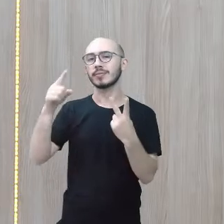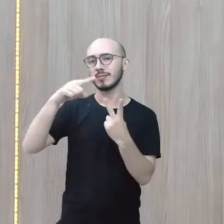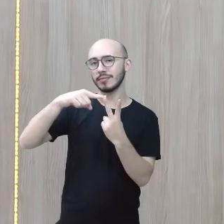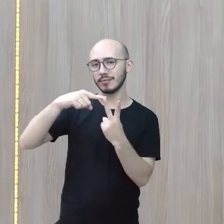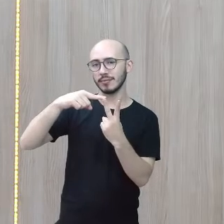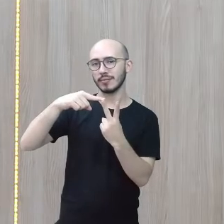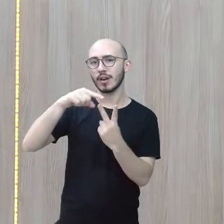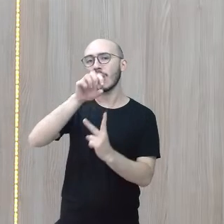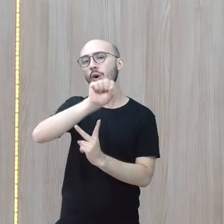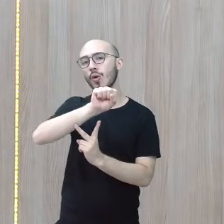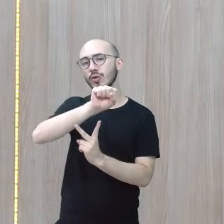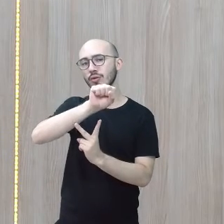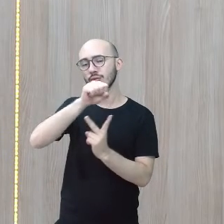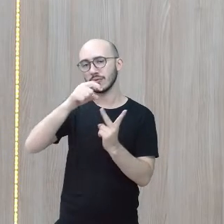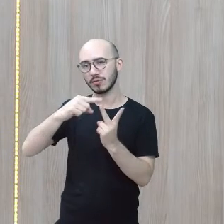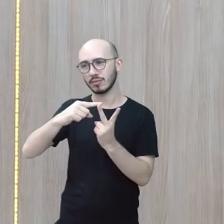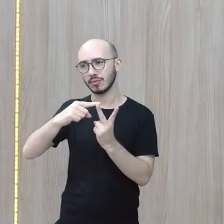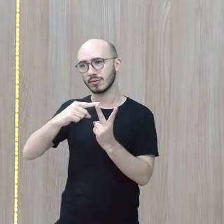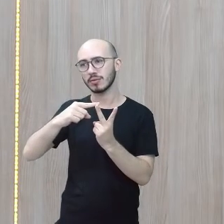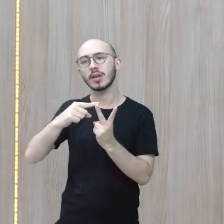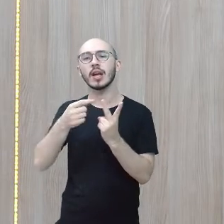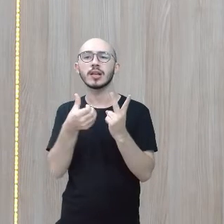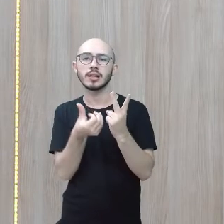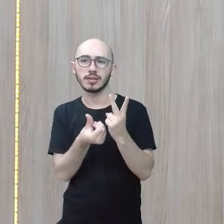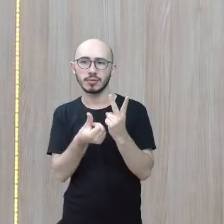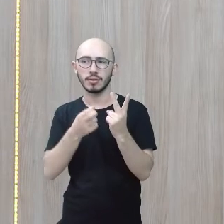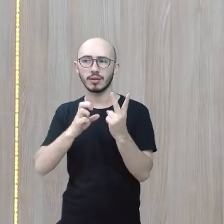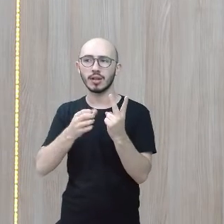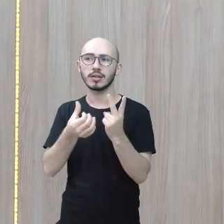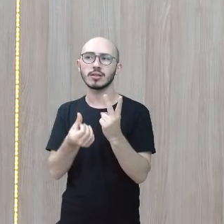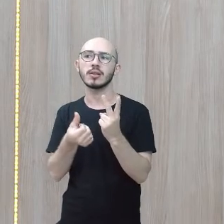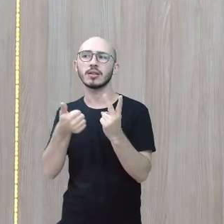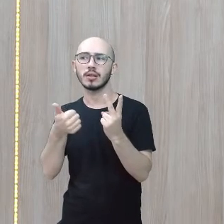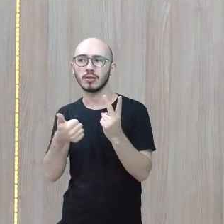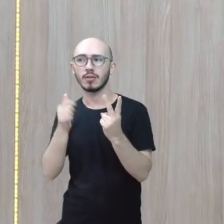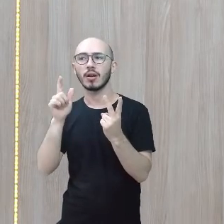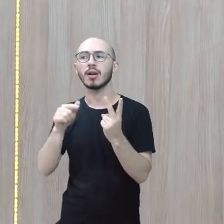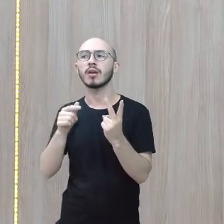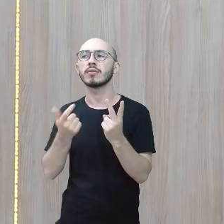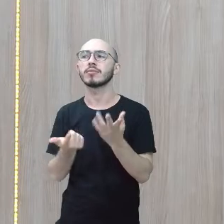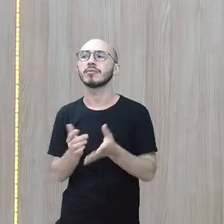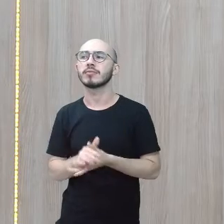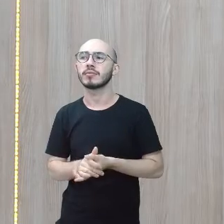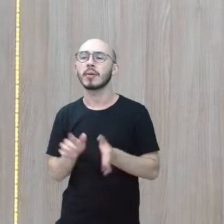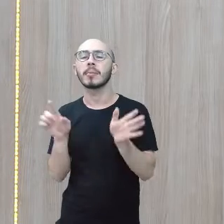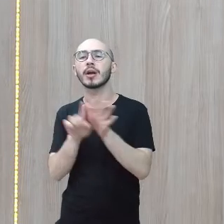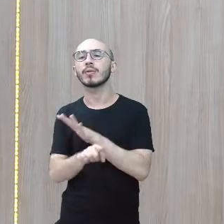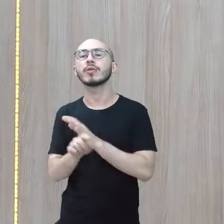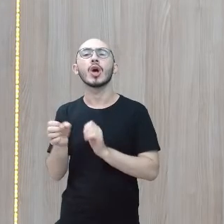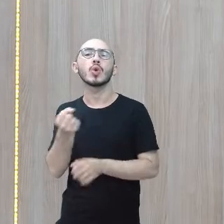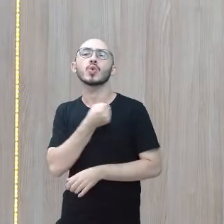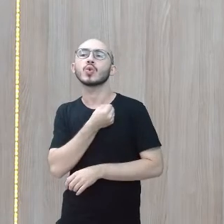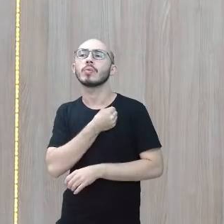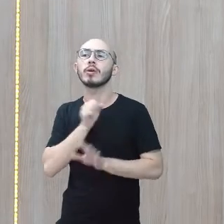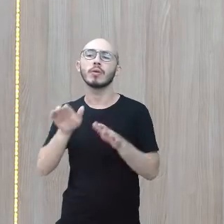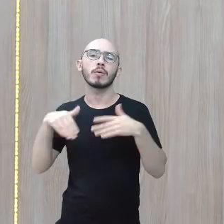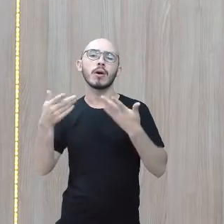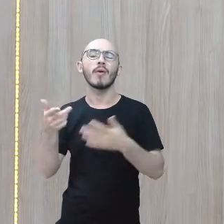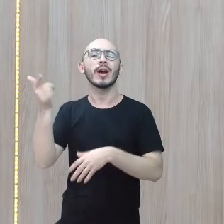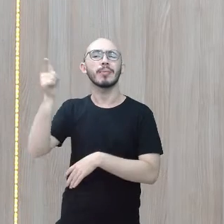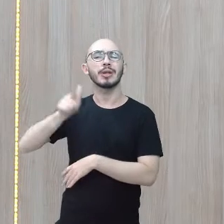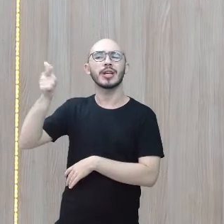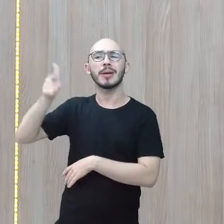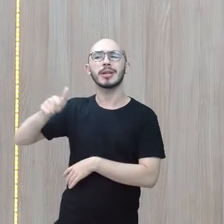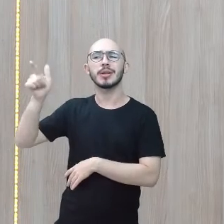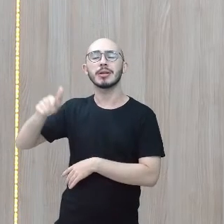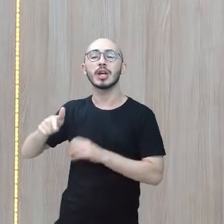de 6.561, que seria a leitura, é a pergunta de qual é o número que precisa se repetir